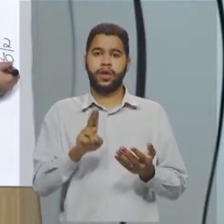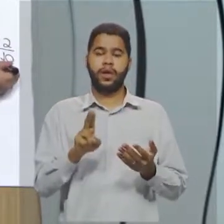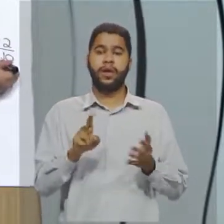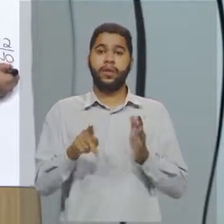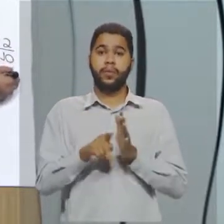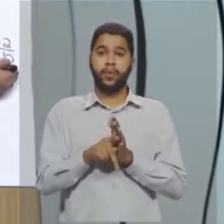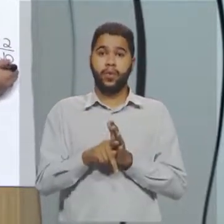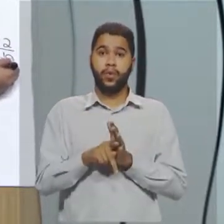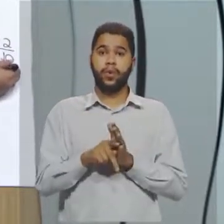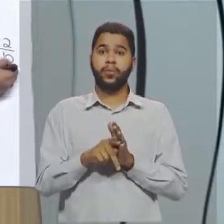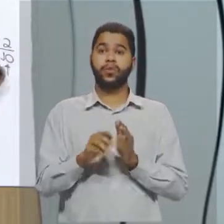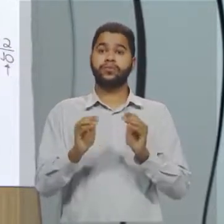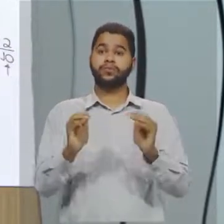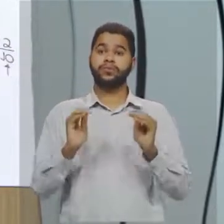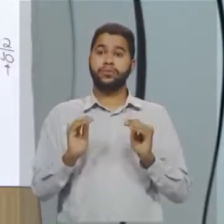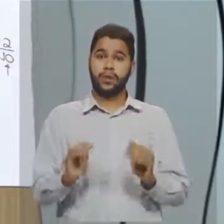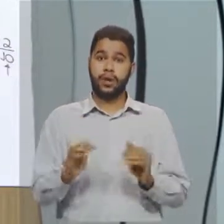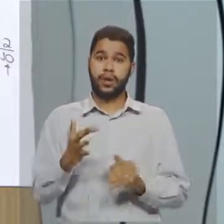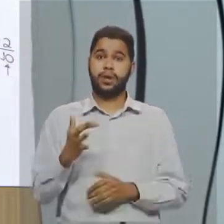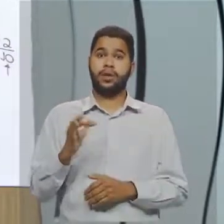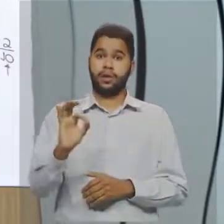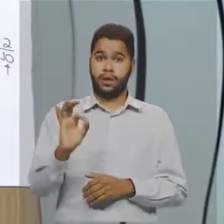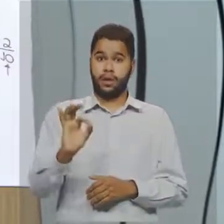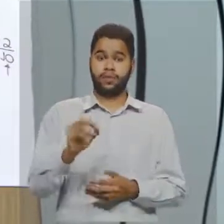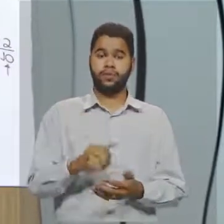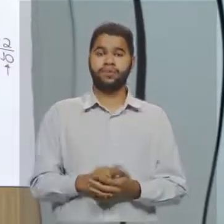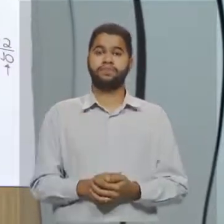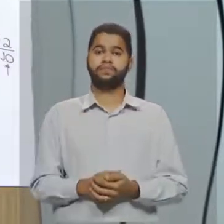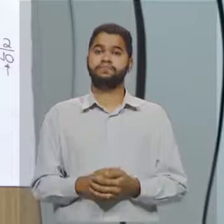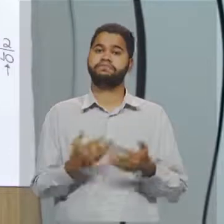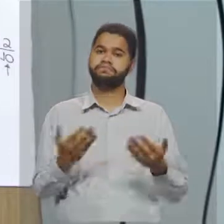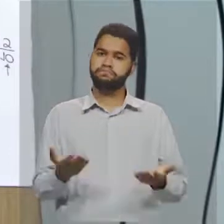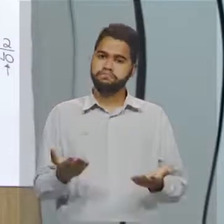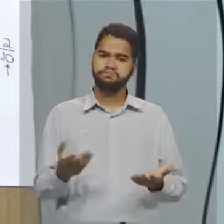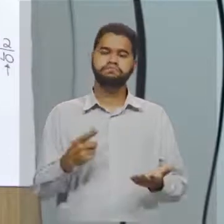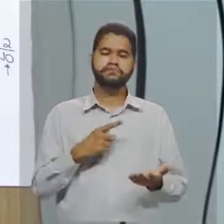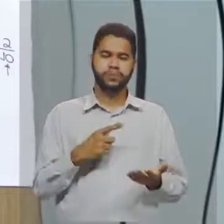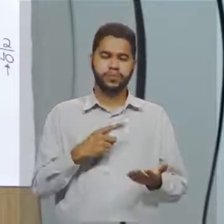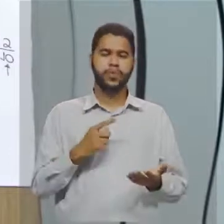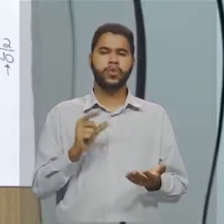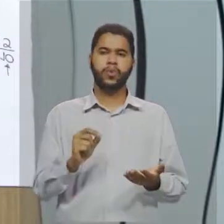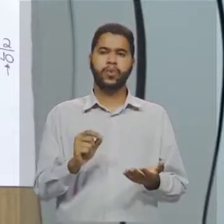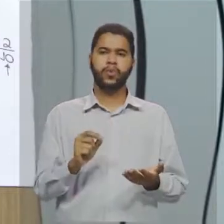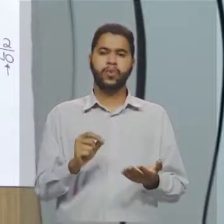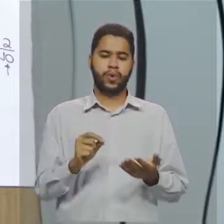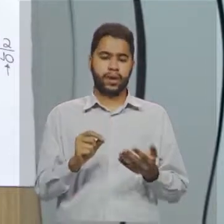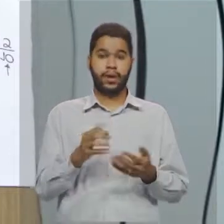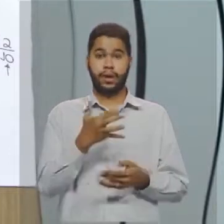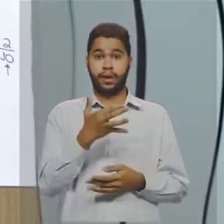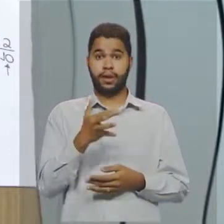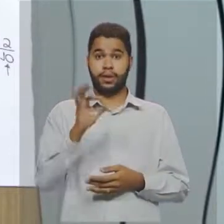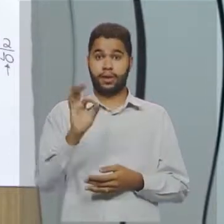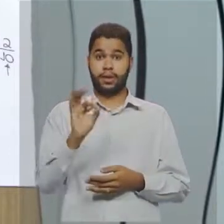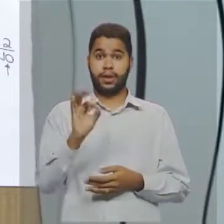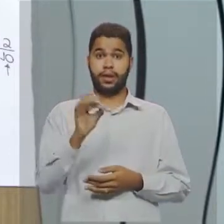dos subconjuntos tem que ser 10. Então, eu tenho que ter 10